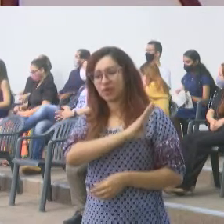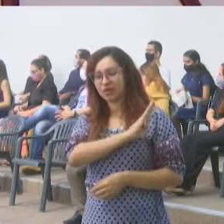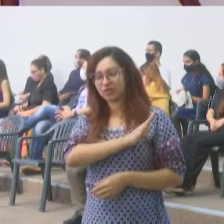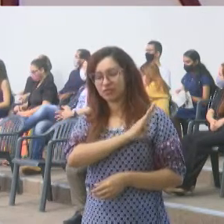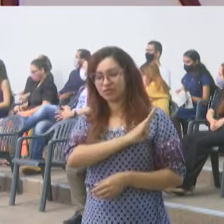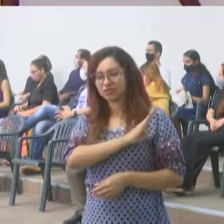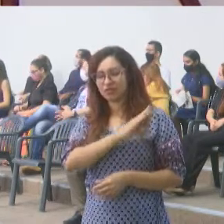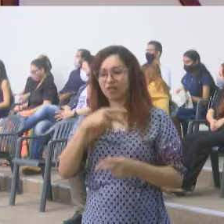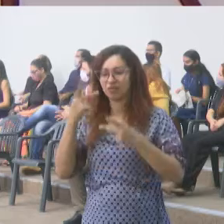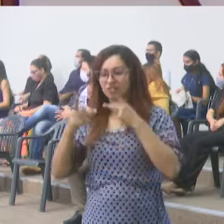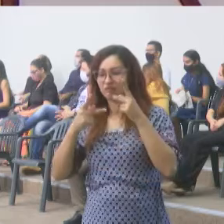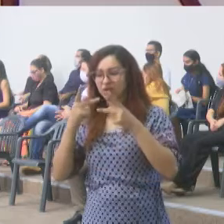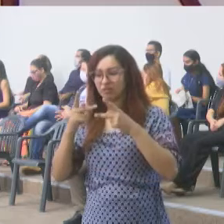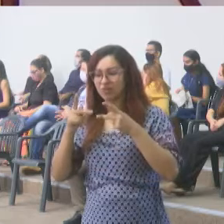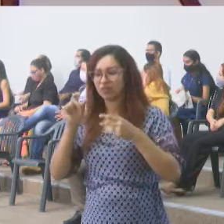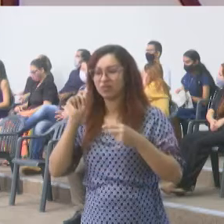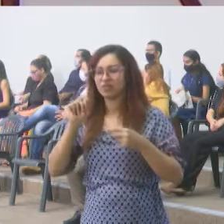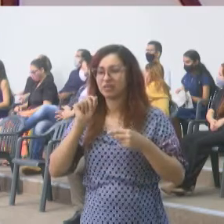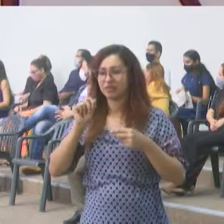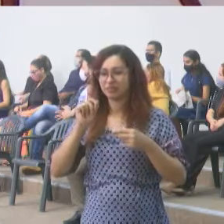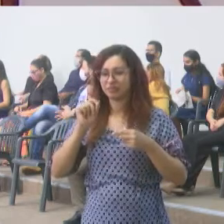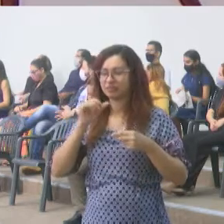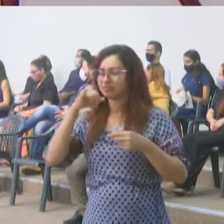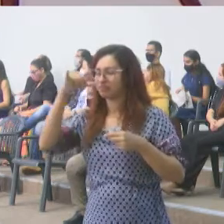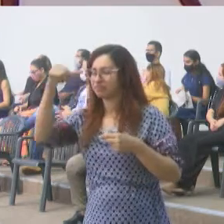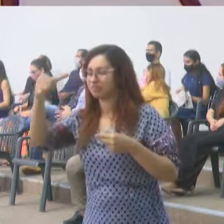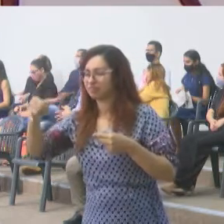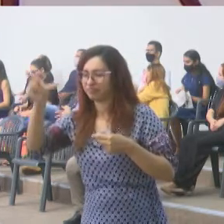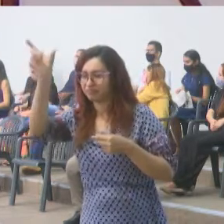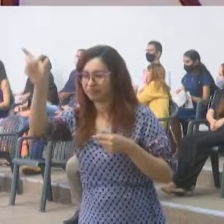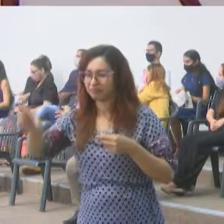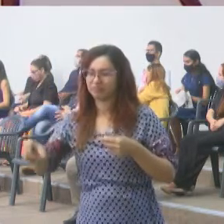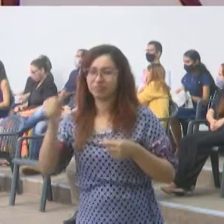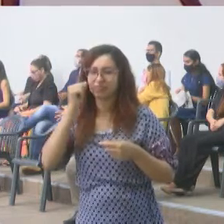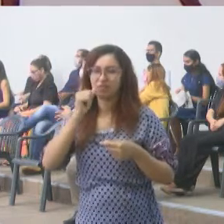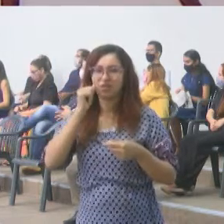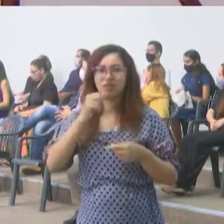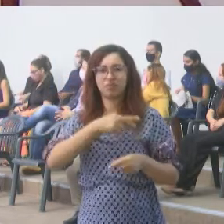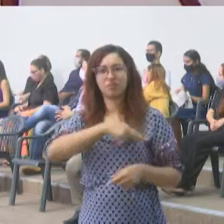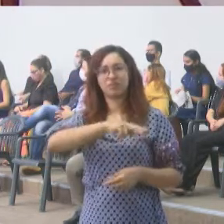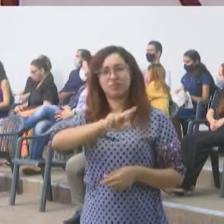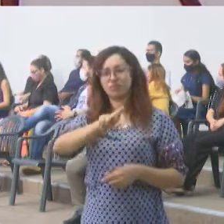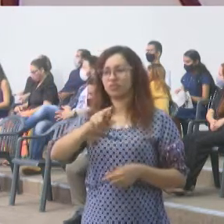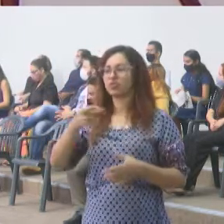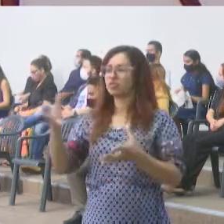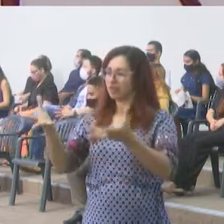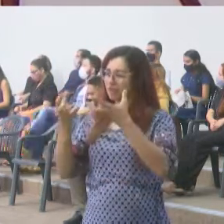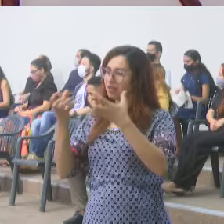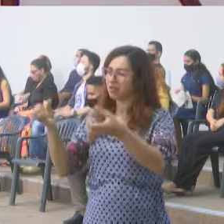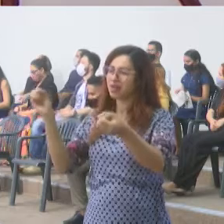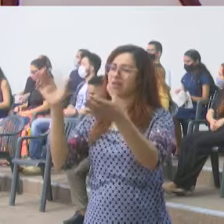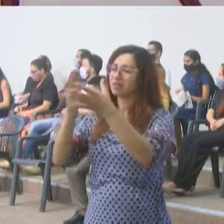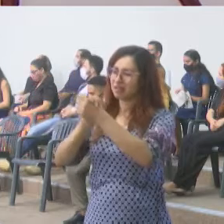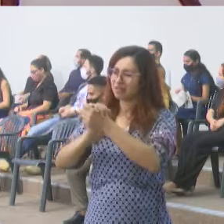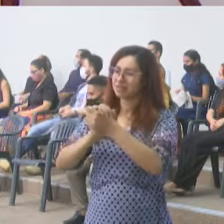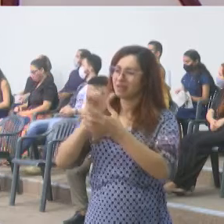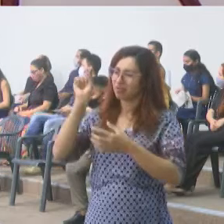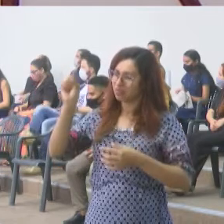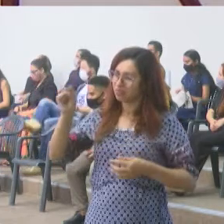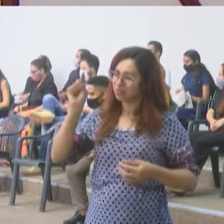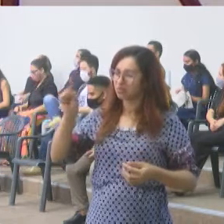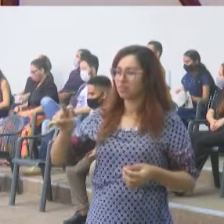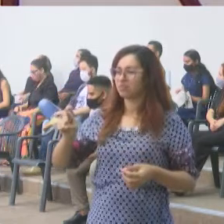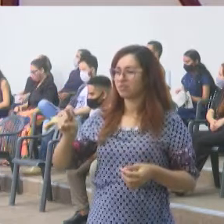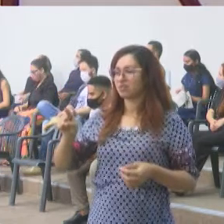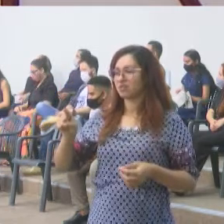o juramento que Boaz faz para Ruth de resolver no outro dia a questão, ao ponto que até Noemi viu a seriedade no